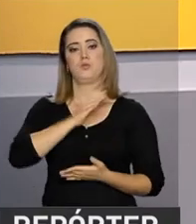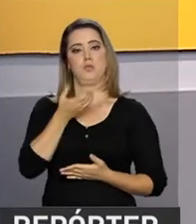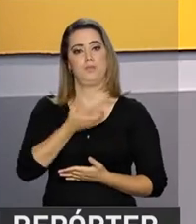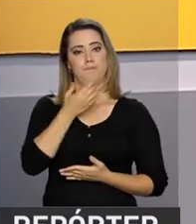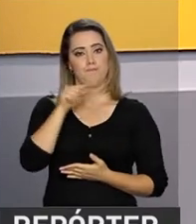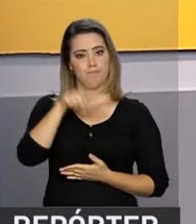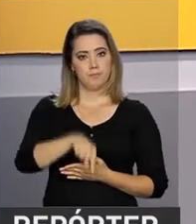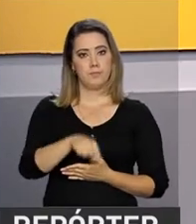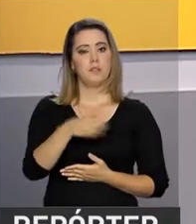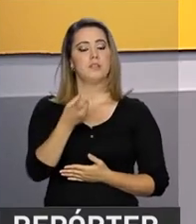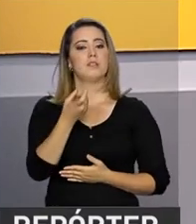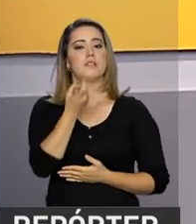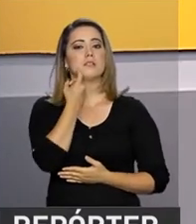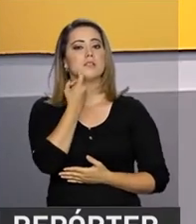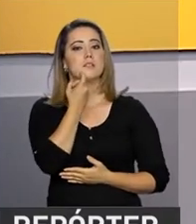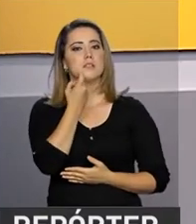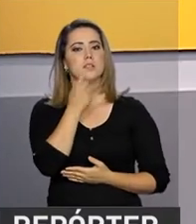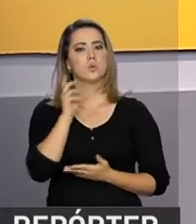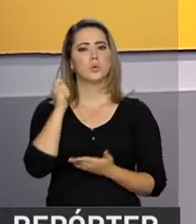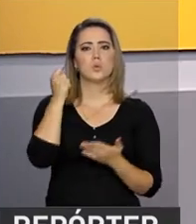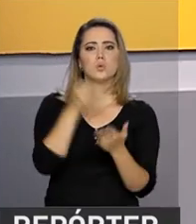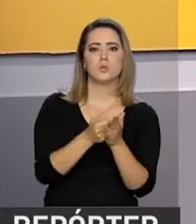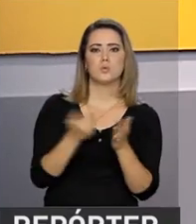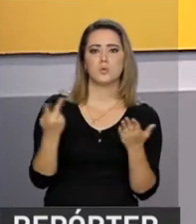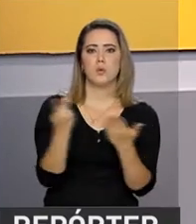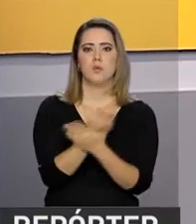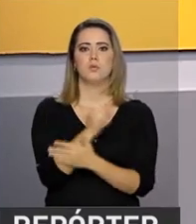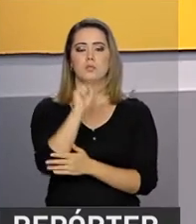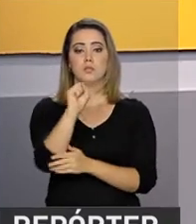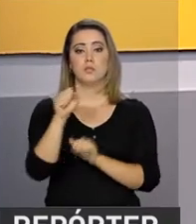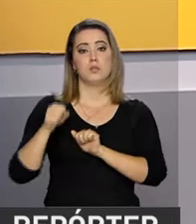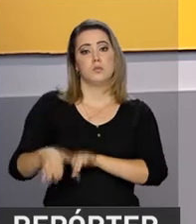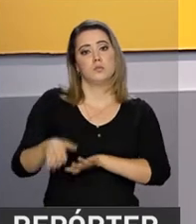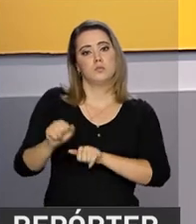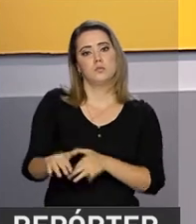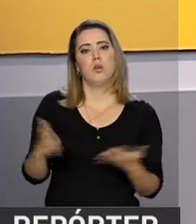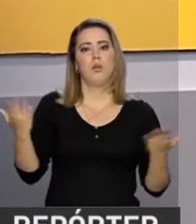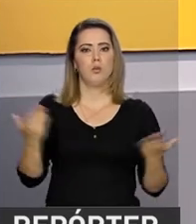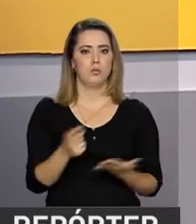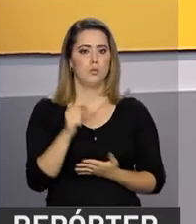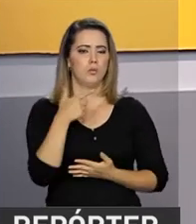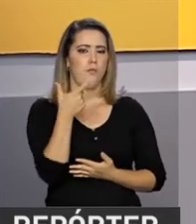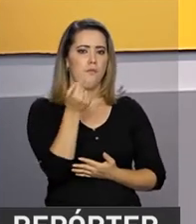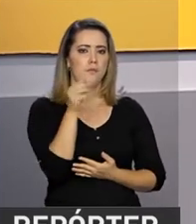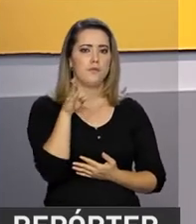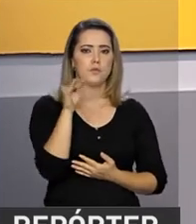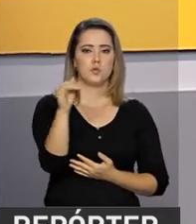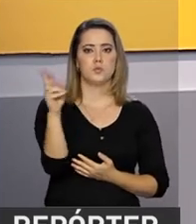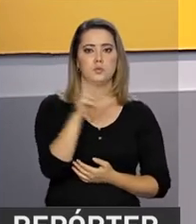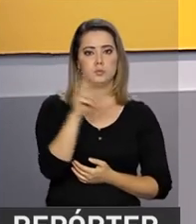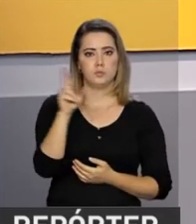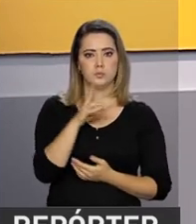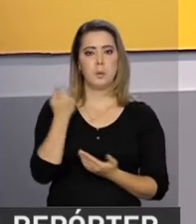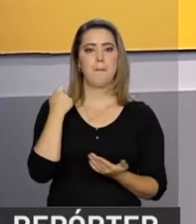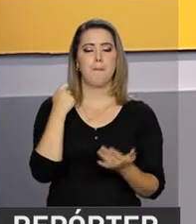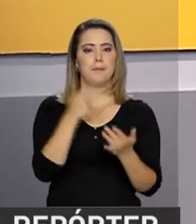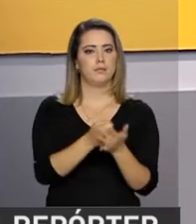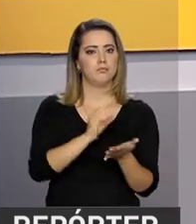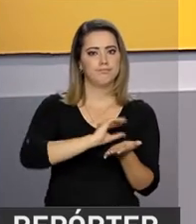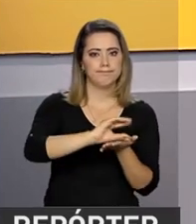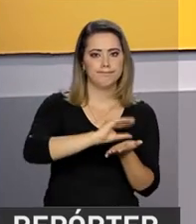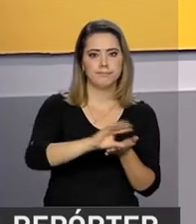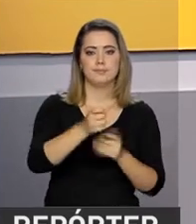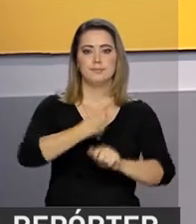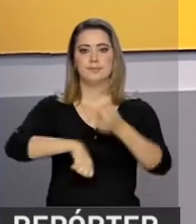sexta feira todos os pagamentos serão feitos até o dia 8 de setembro com a medida cerca de 20 bilhões de reais devem ser injetados